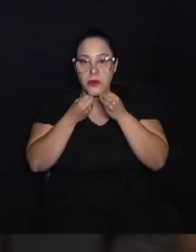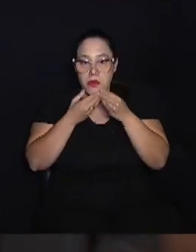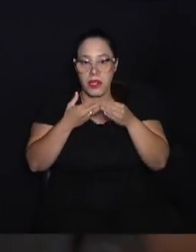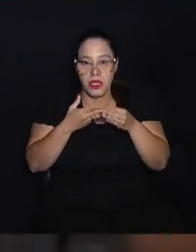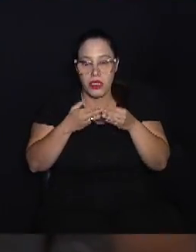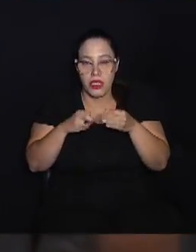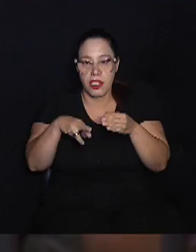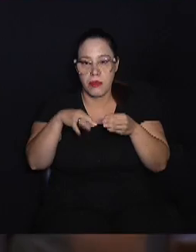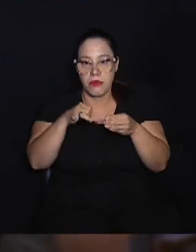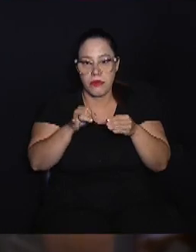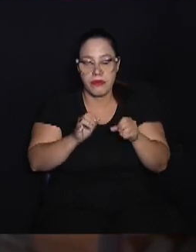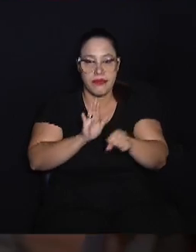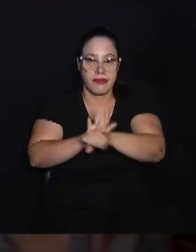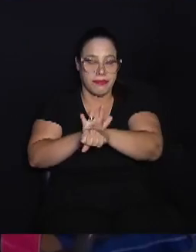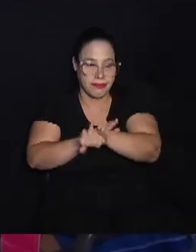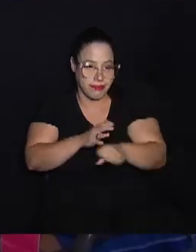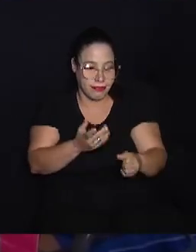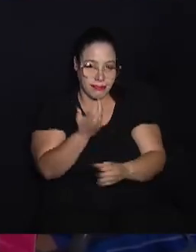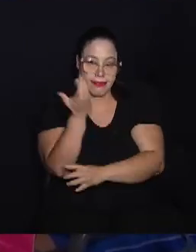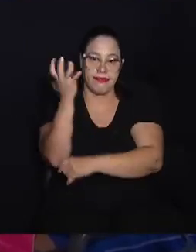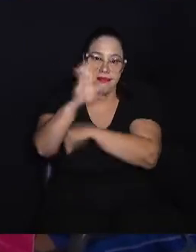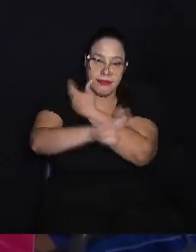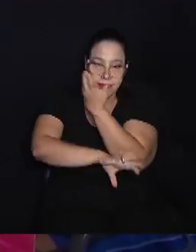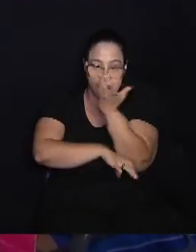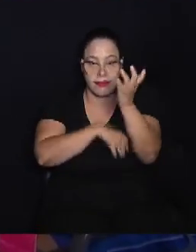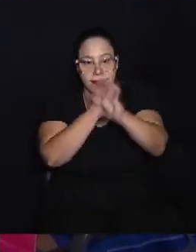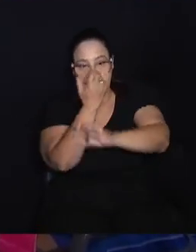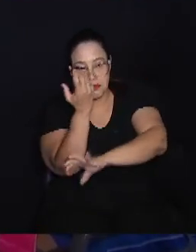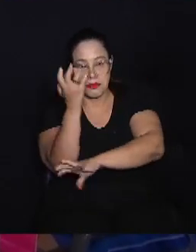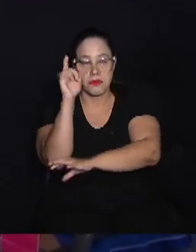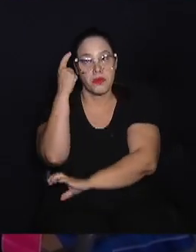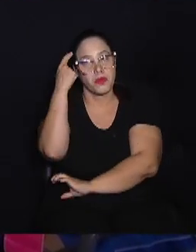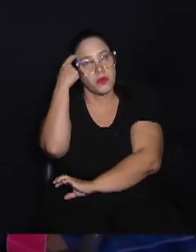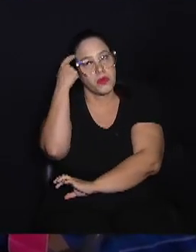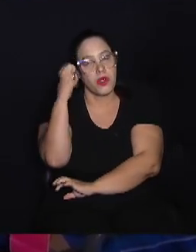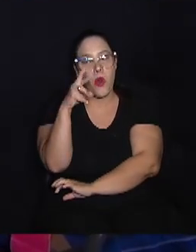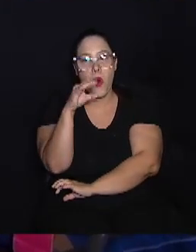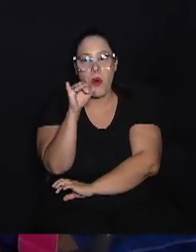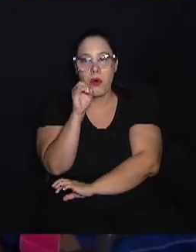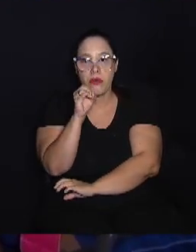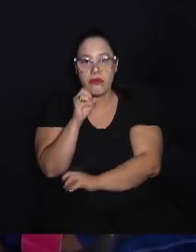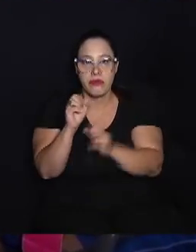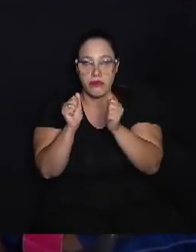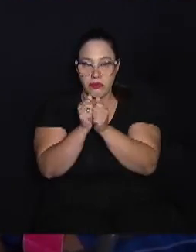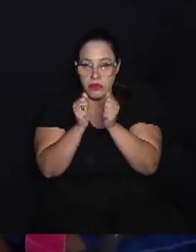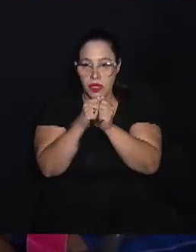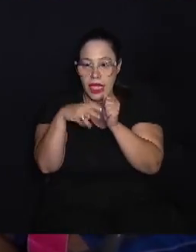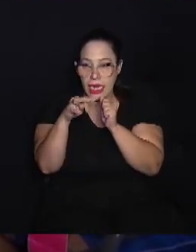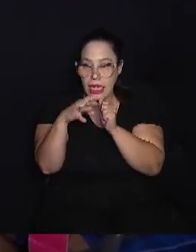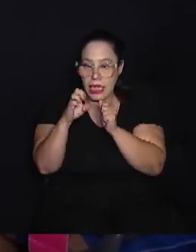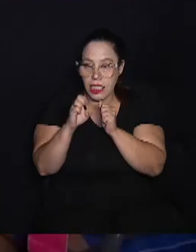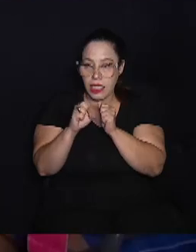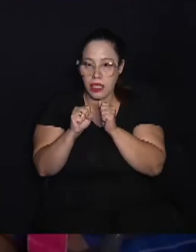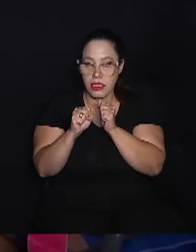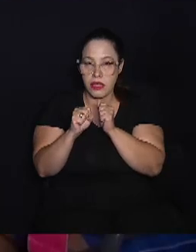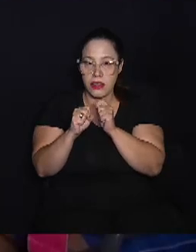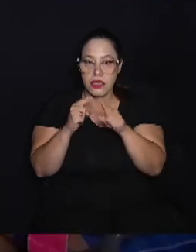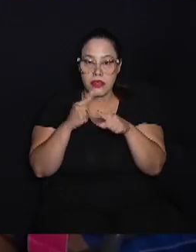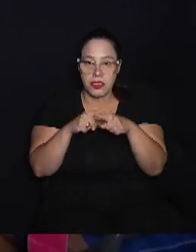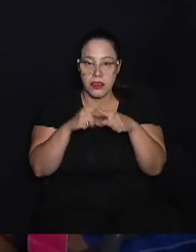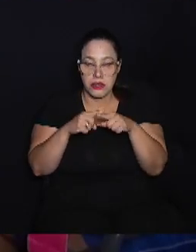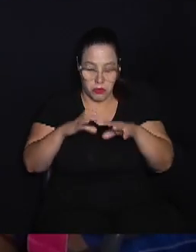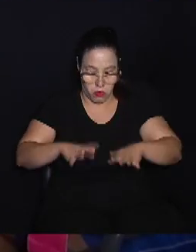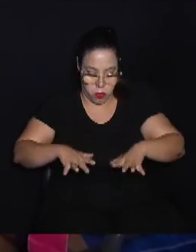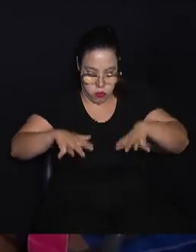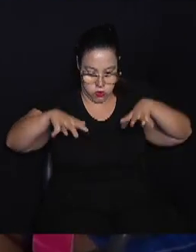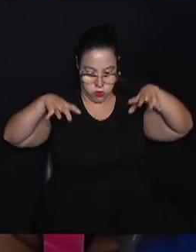sementes, ajudando no reflorestamento. Eu pensei assim, ó, em robôs, só que misturado com tanques. Porque os tanques, eles são